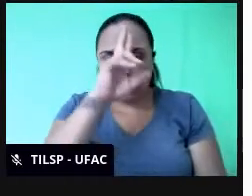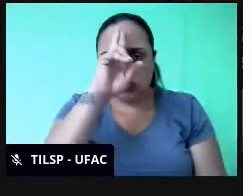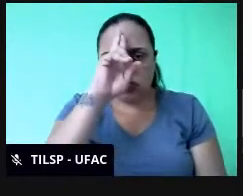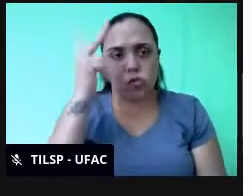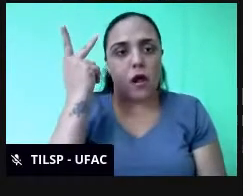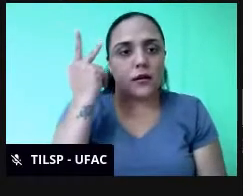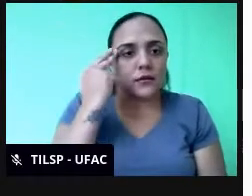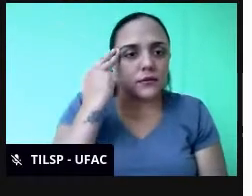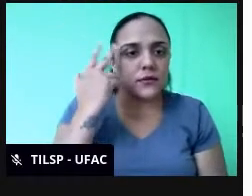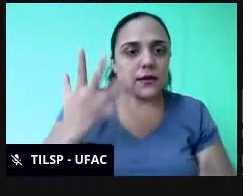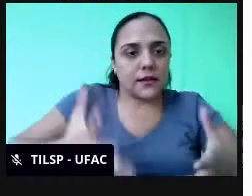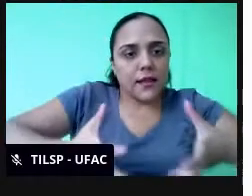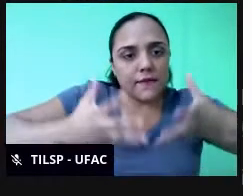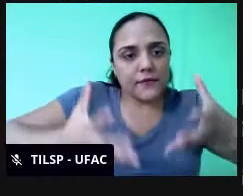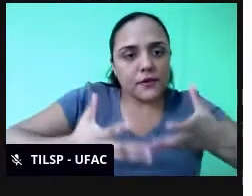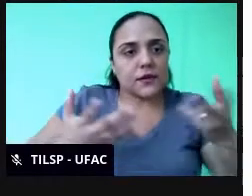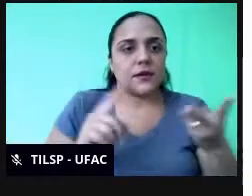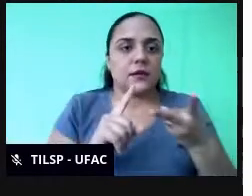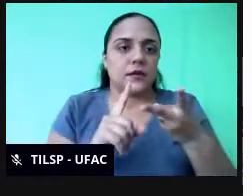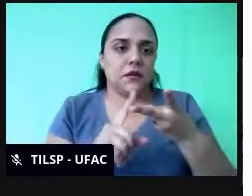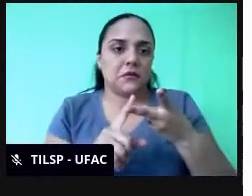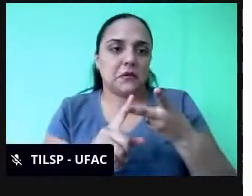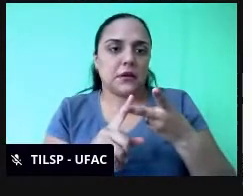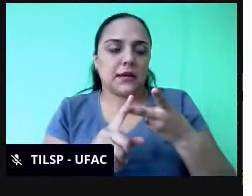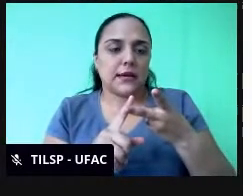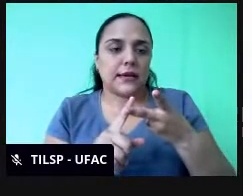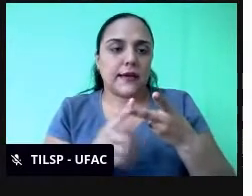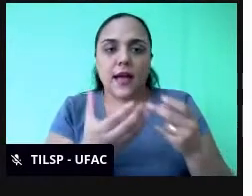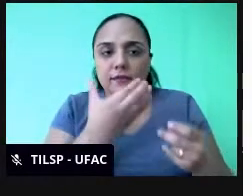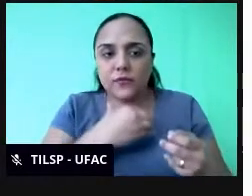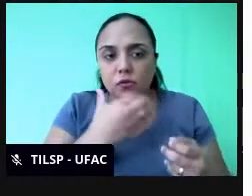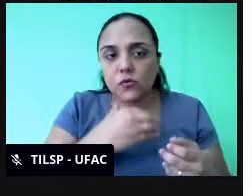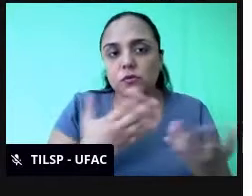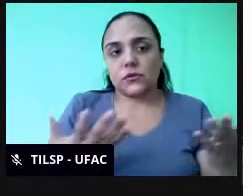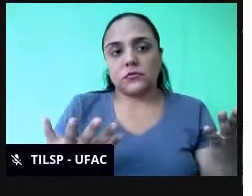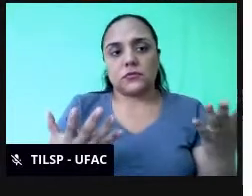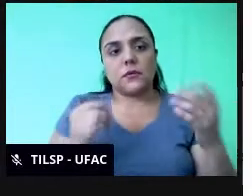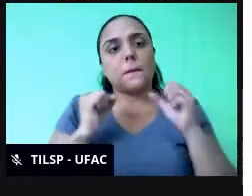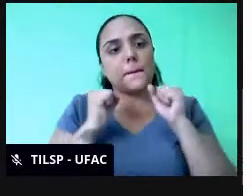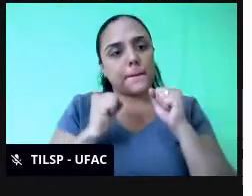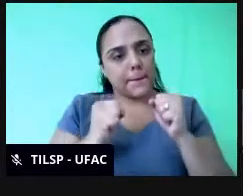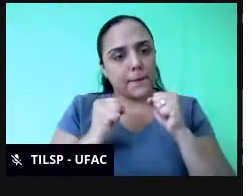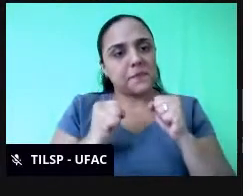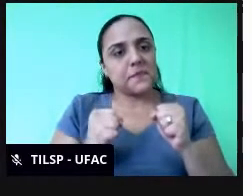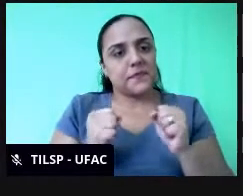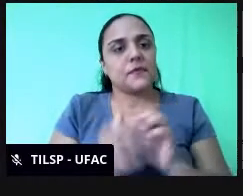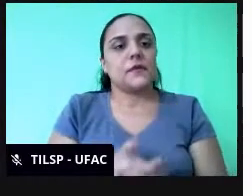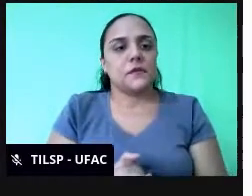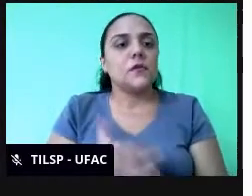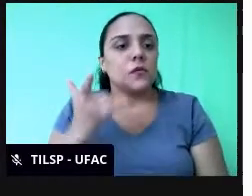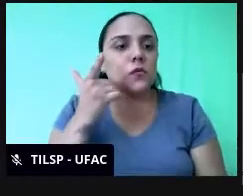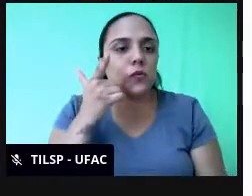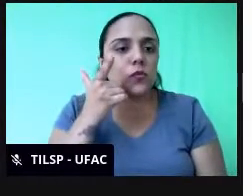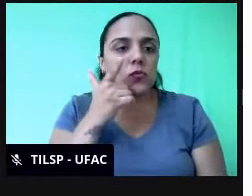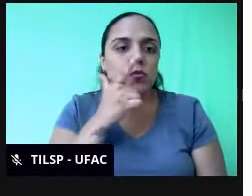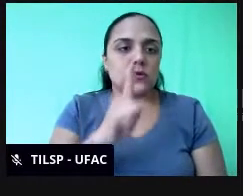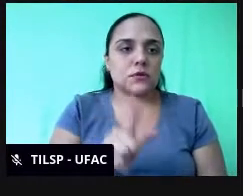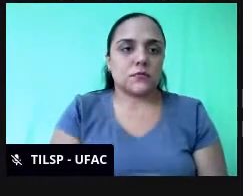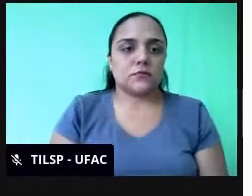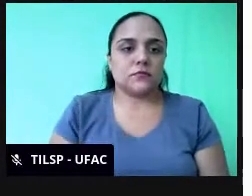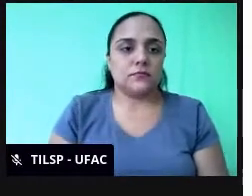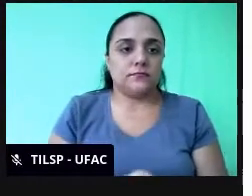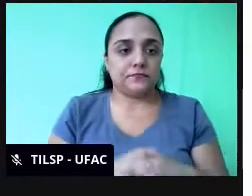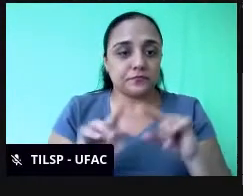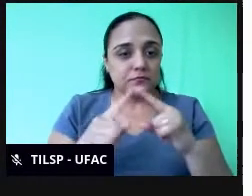combinar leguminosas com cereais, combinar 2 ou 3 leguminosas, consigo atingir mais facilmente. Mas